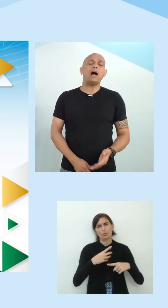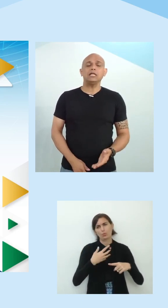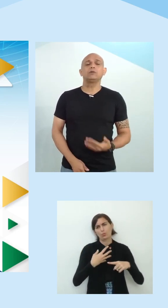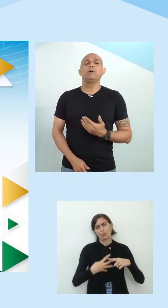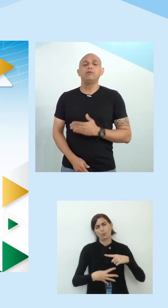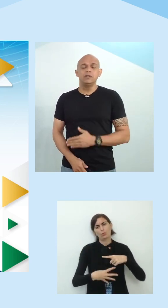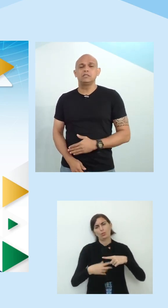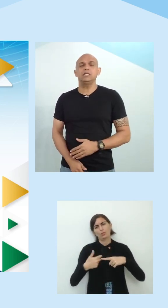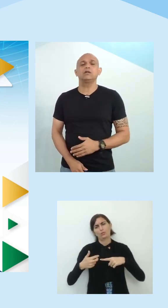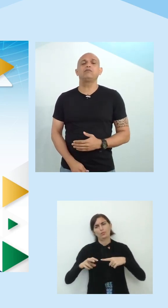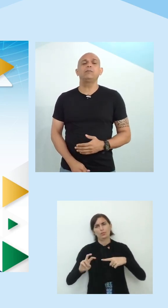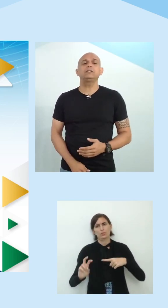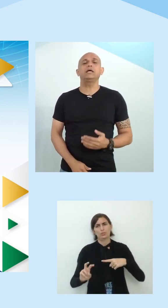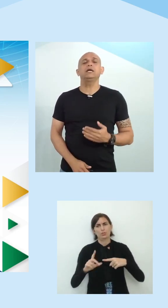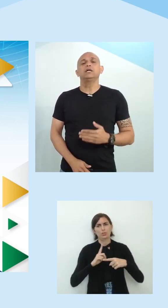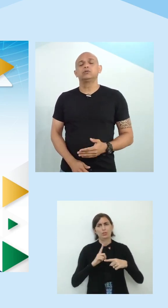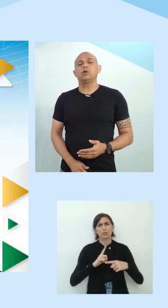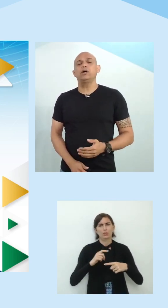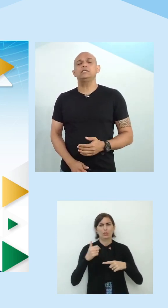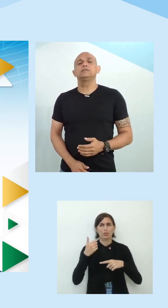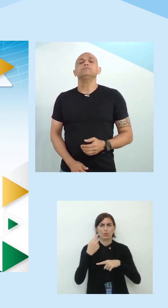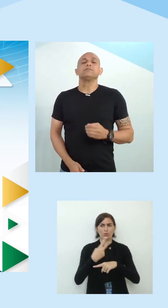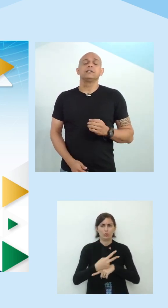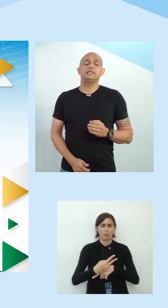e 4 por 25, eu vou obter